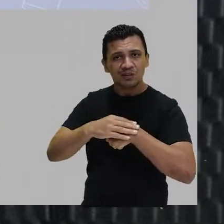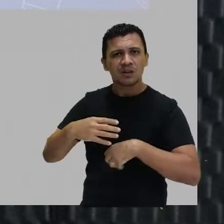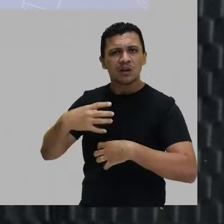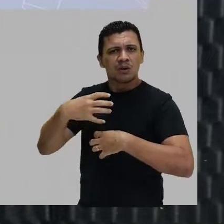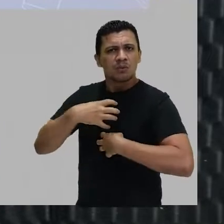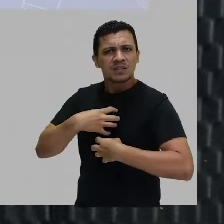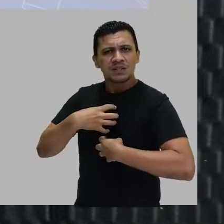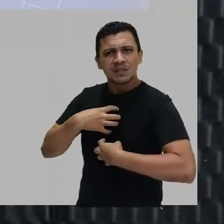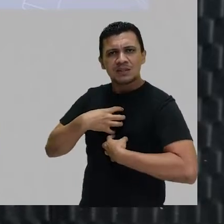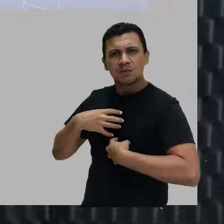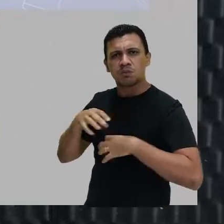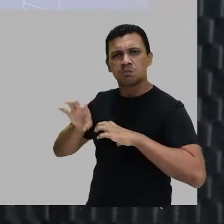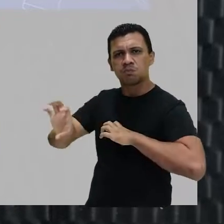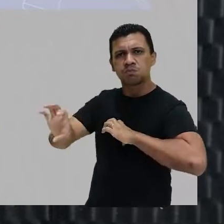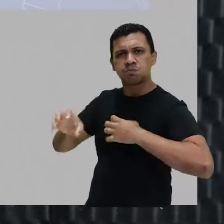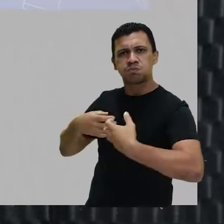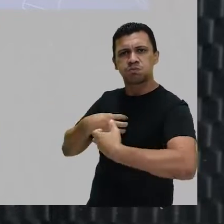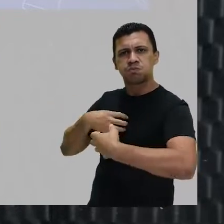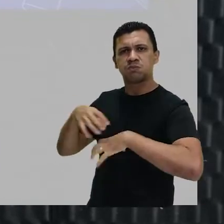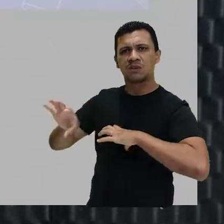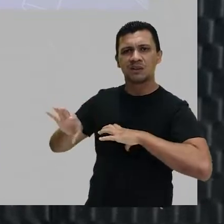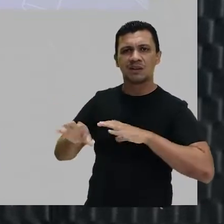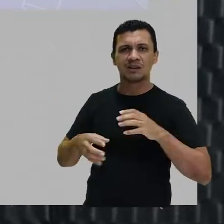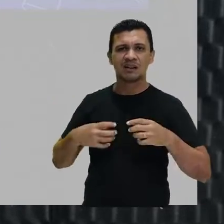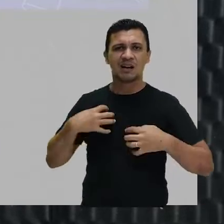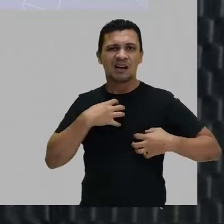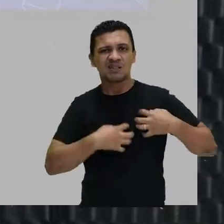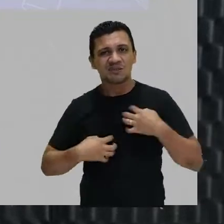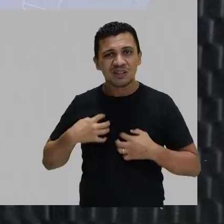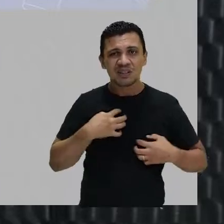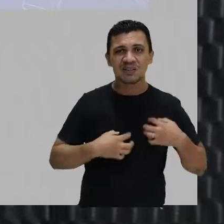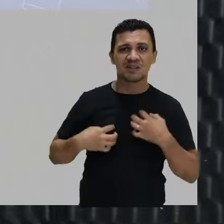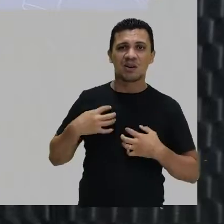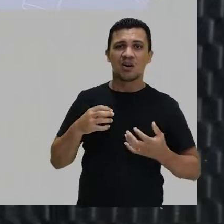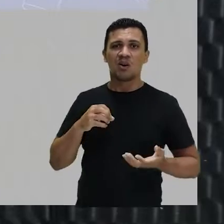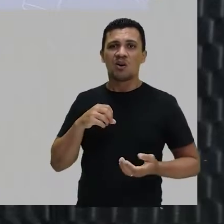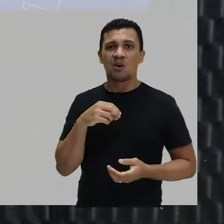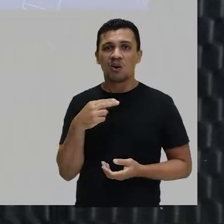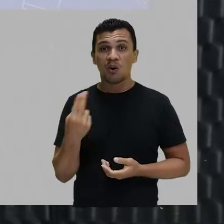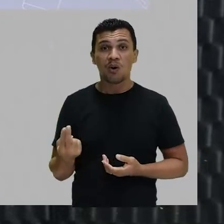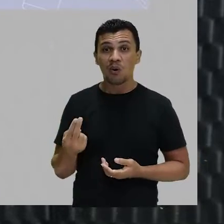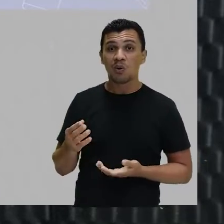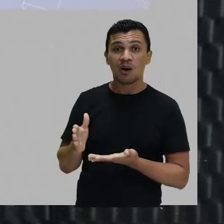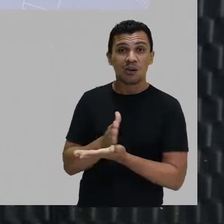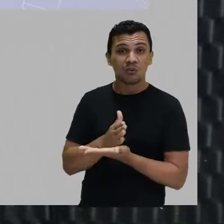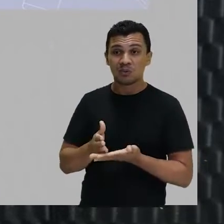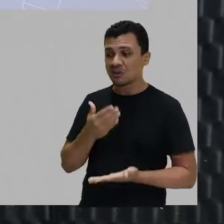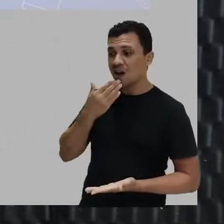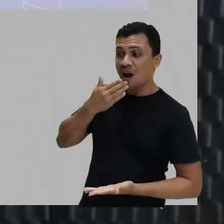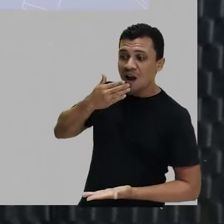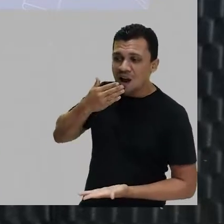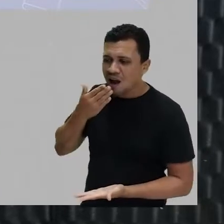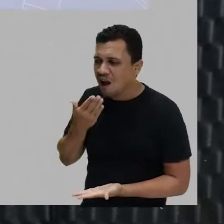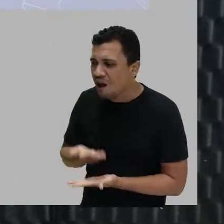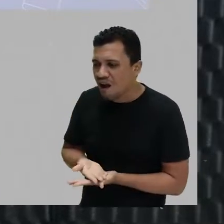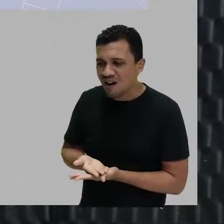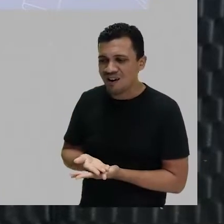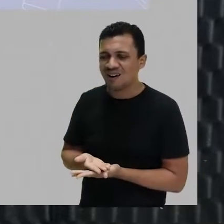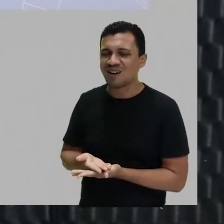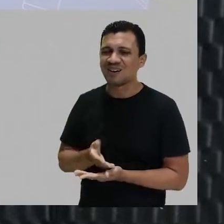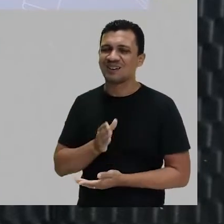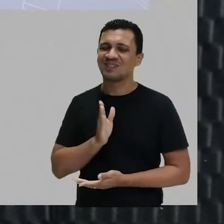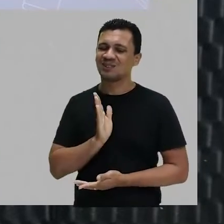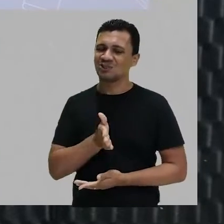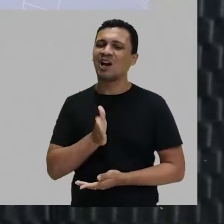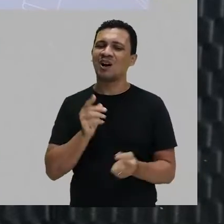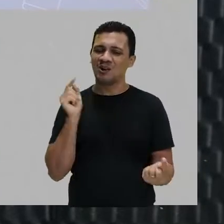sensação empática onde você se sinta ou incomodado ou simplesmente deslumbrado com aquilo que você está vendo. Pronto, acabamos de chegar